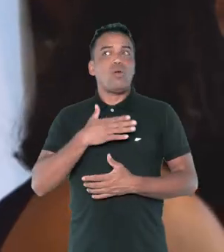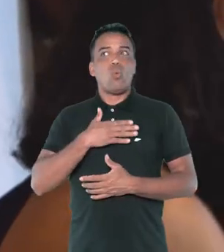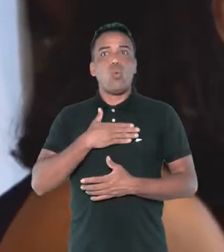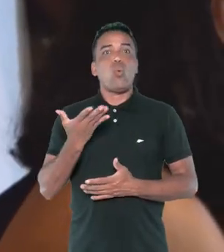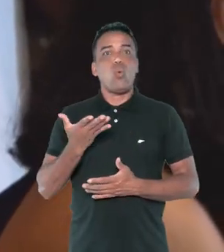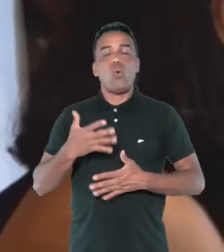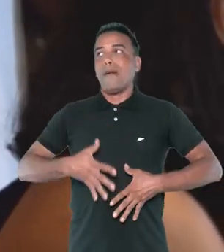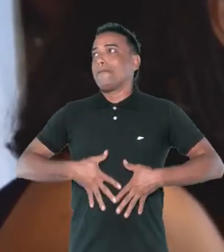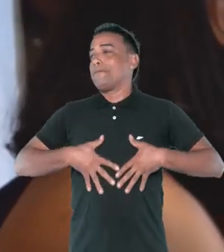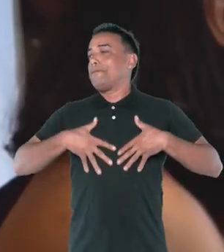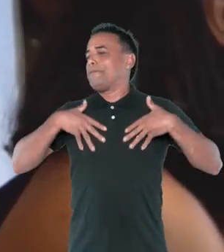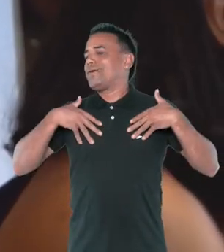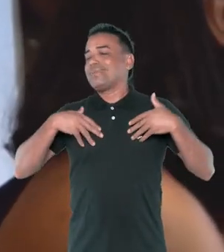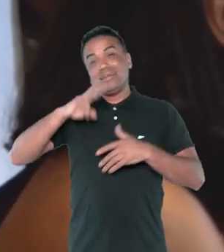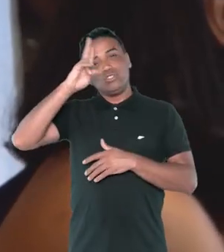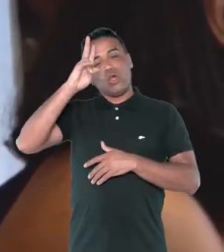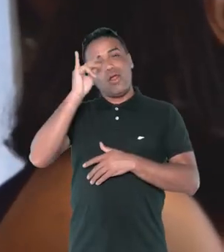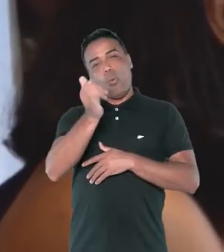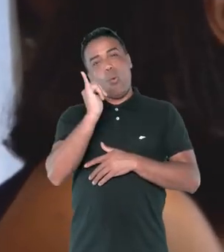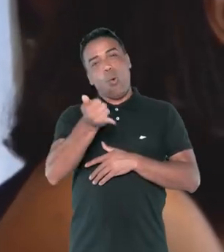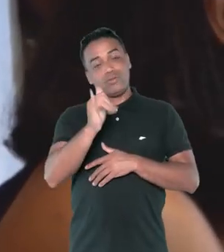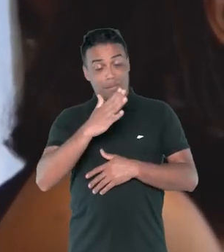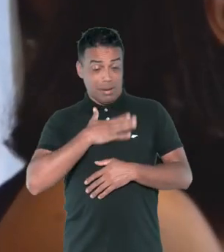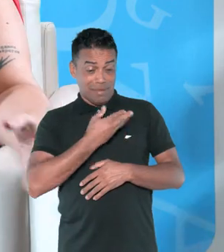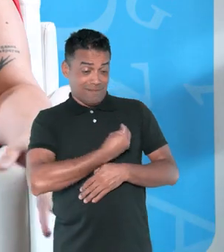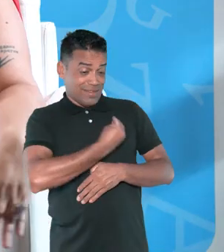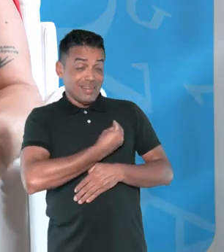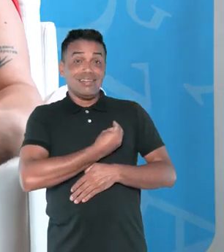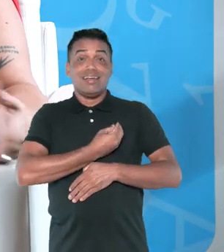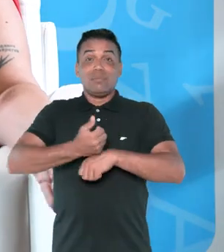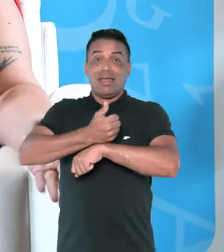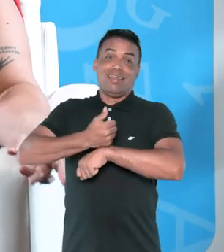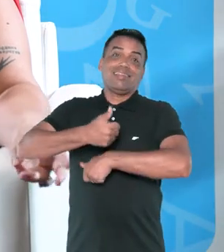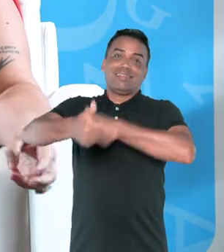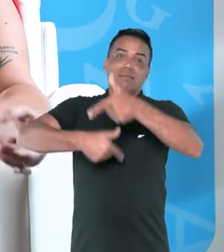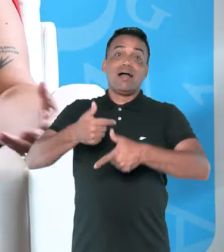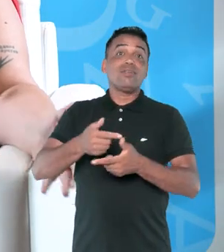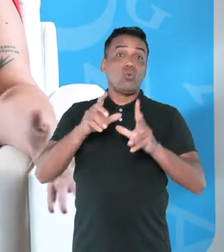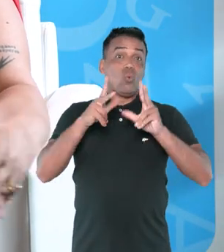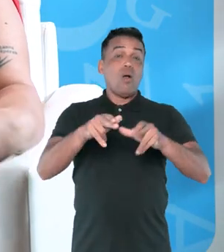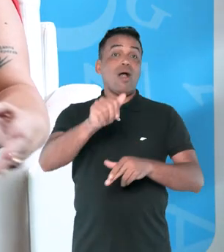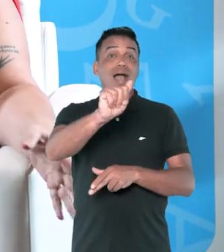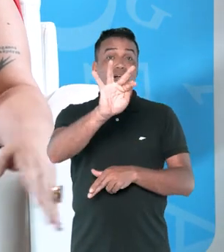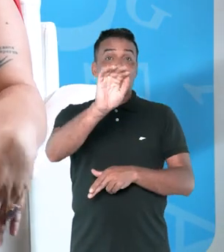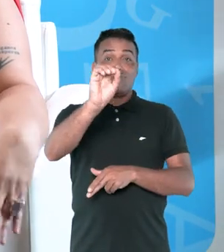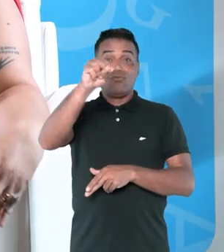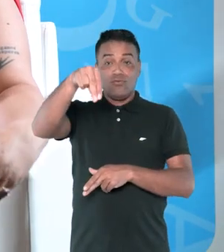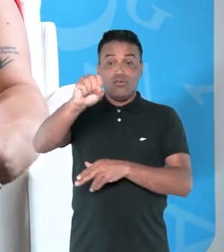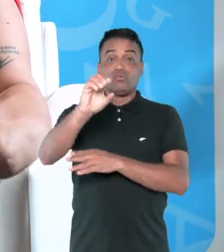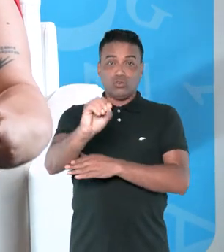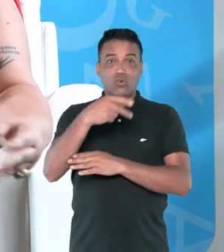levei esse prazer de contar histórias para a minha vida e para o meu trabalho. Então, como o Afonso disse lá em cima, o meu trabalho desde